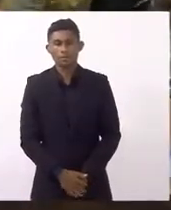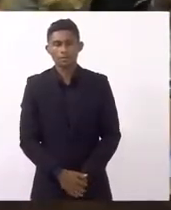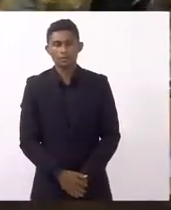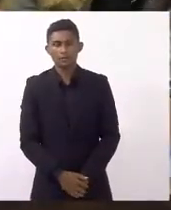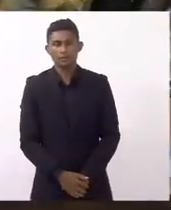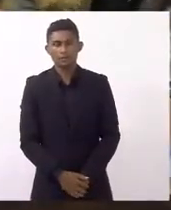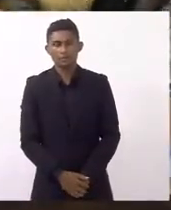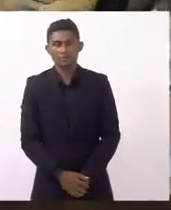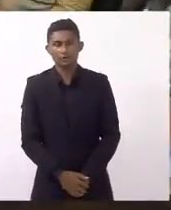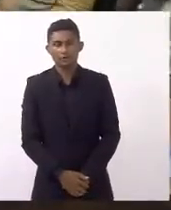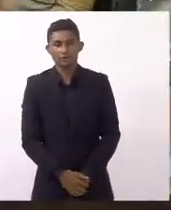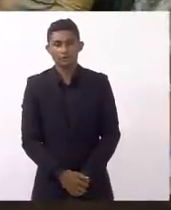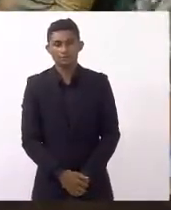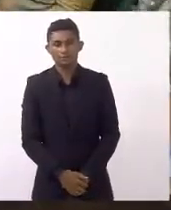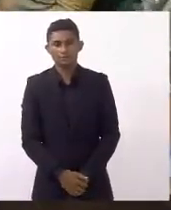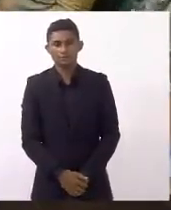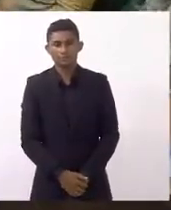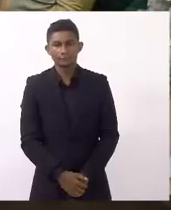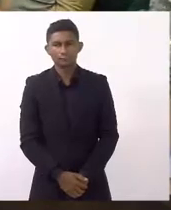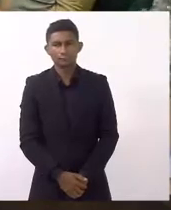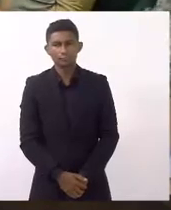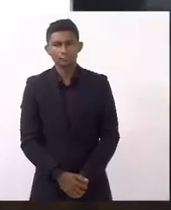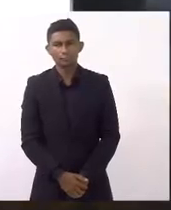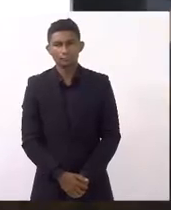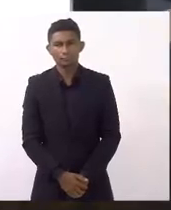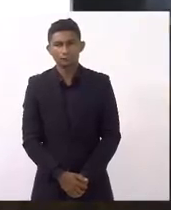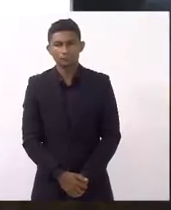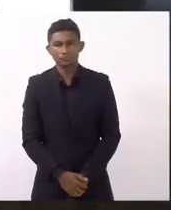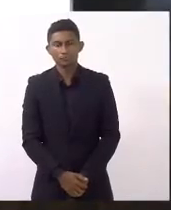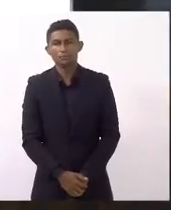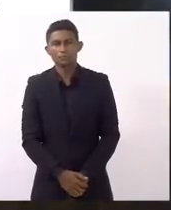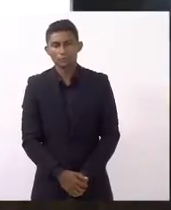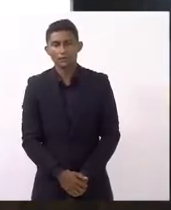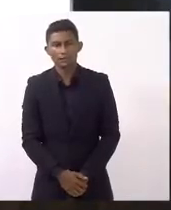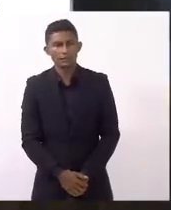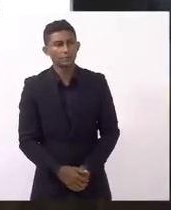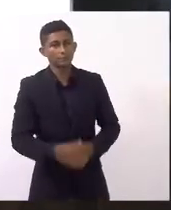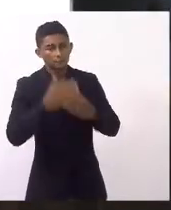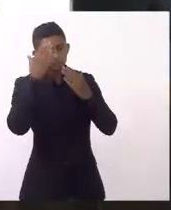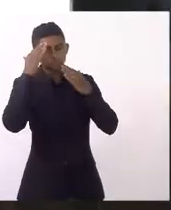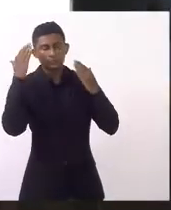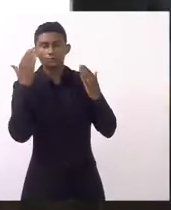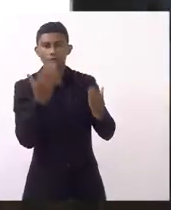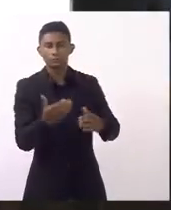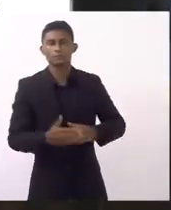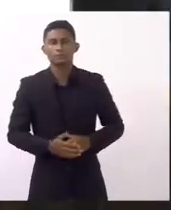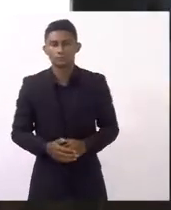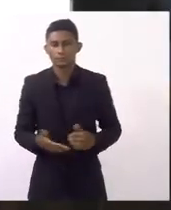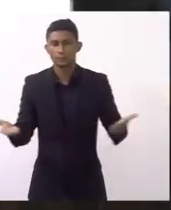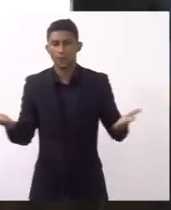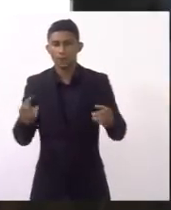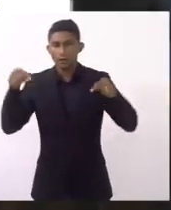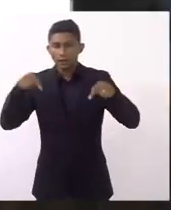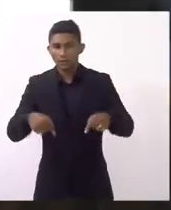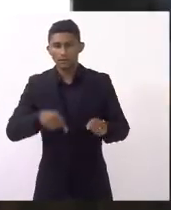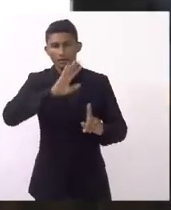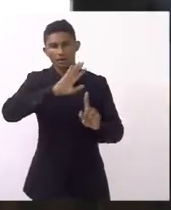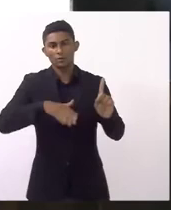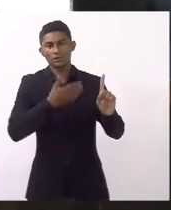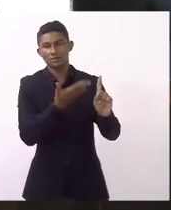E aí é muito obrigada pai Adailton seguimos as nossas homenagens